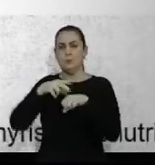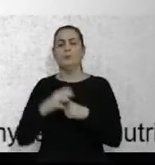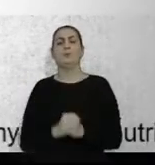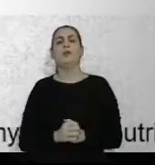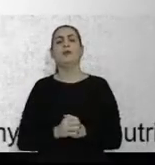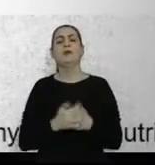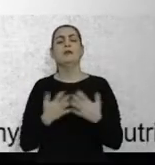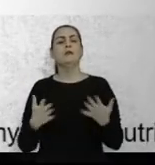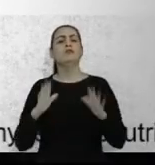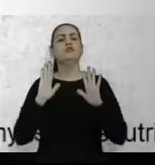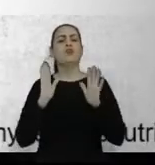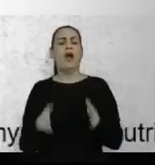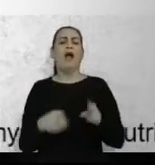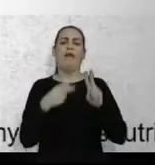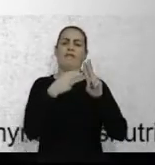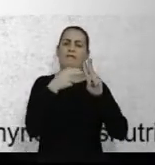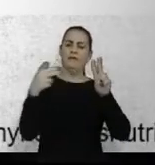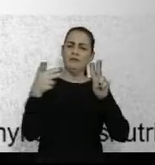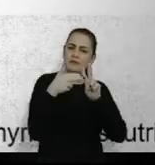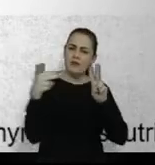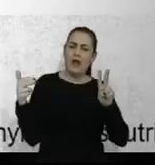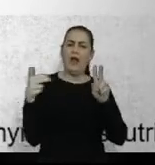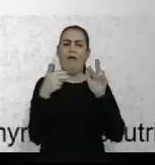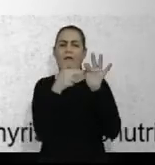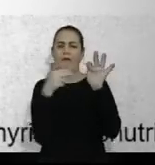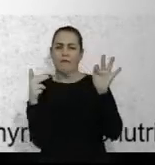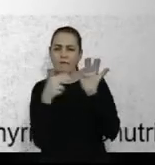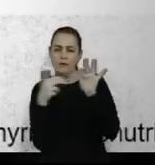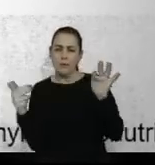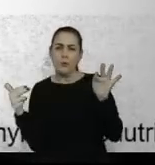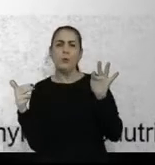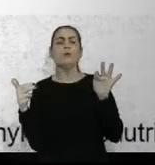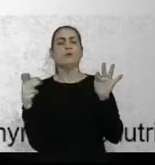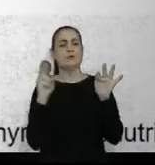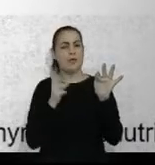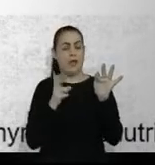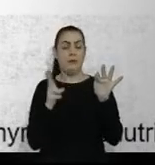dia. Reduzir o consumo de alimentos industrializados, açúcares,